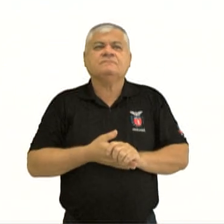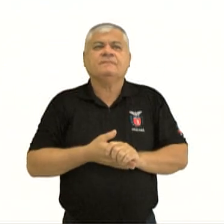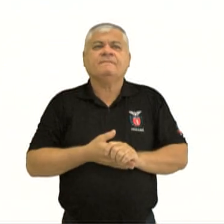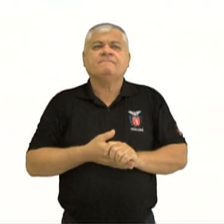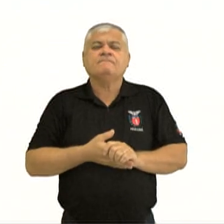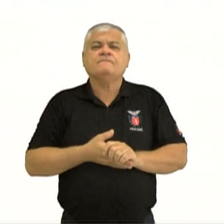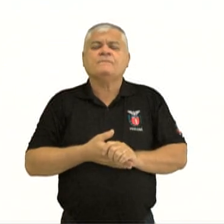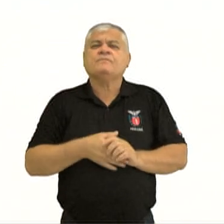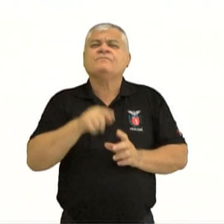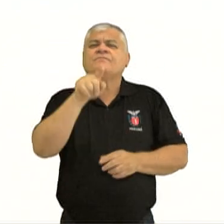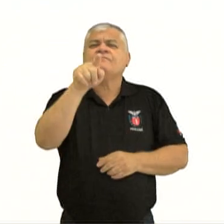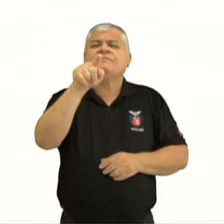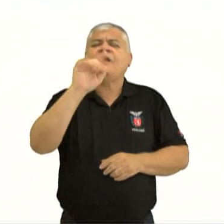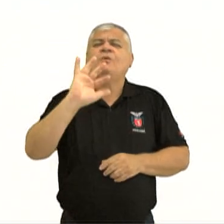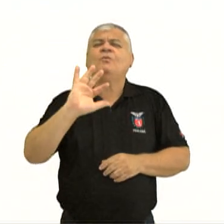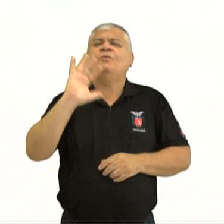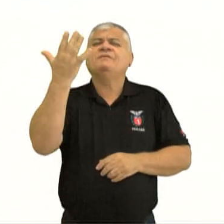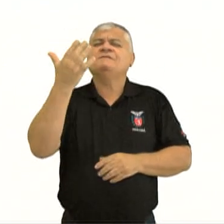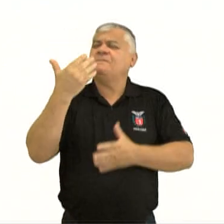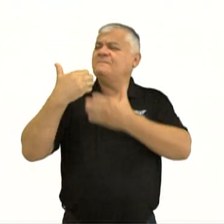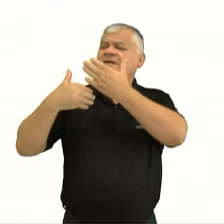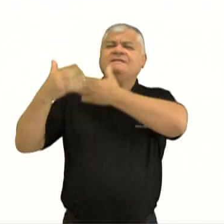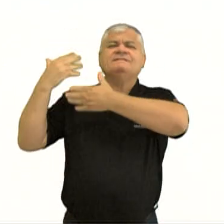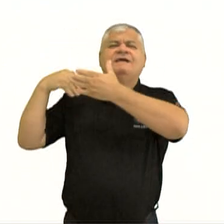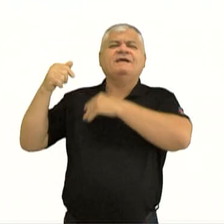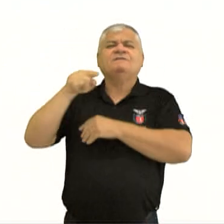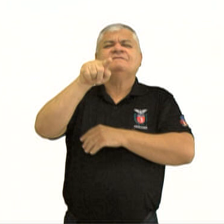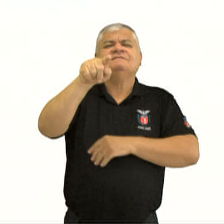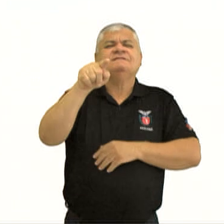o último acontecimento que lhe ocorreu?